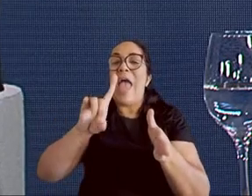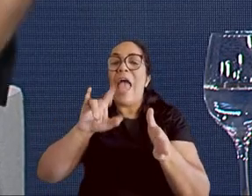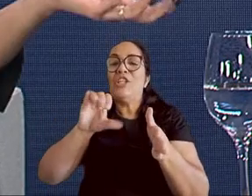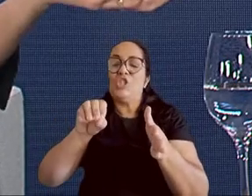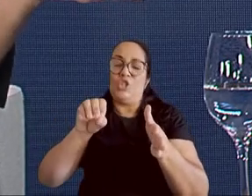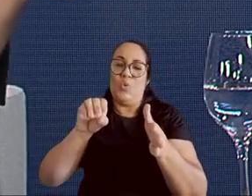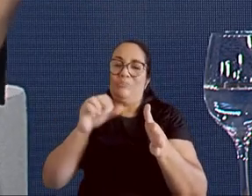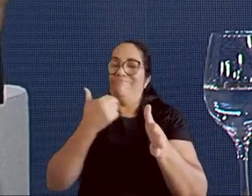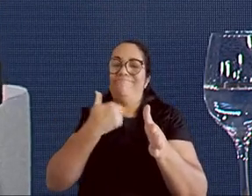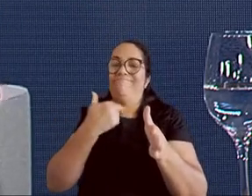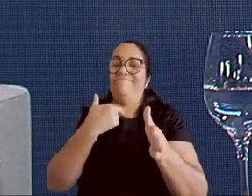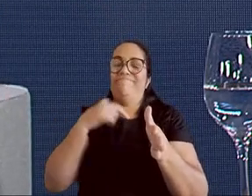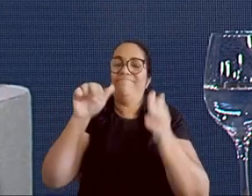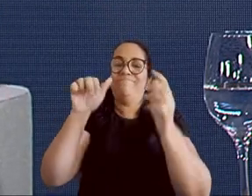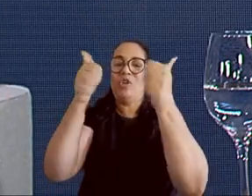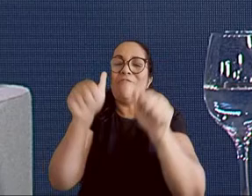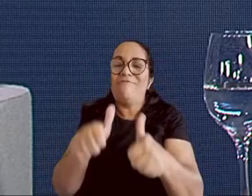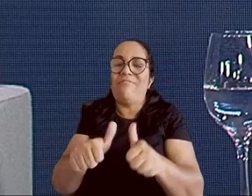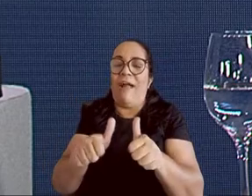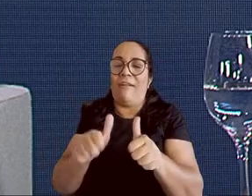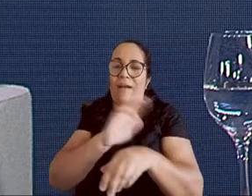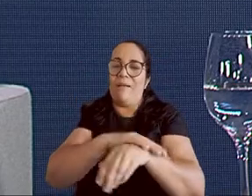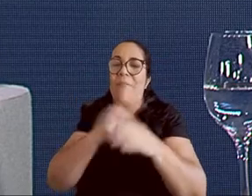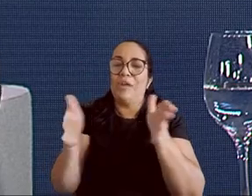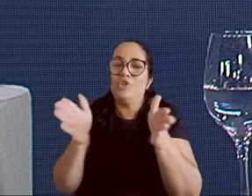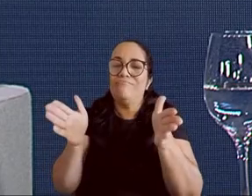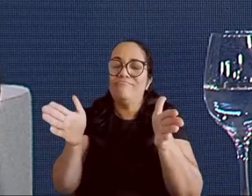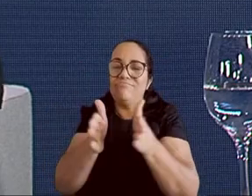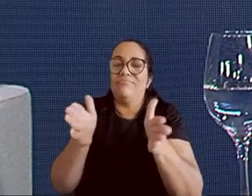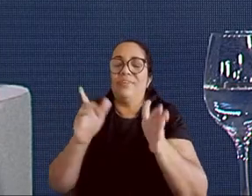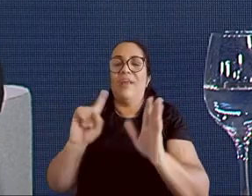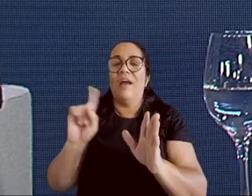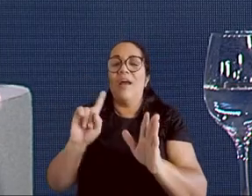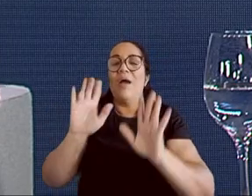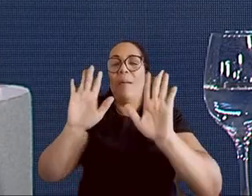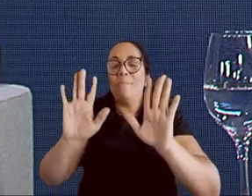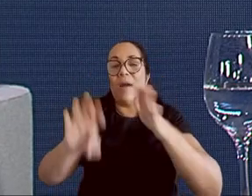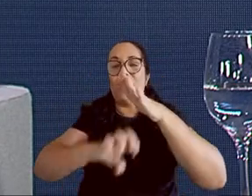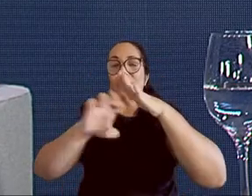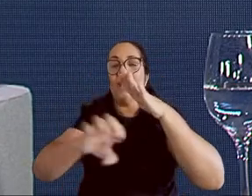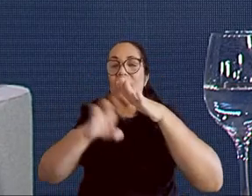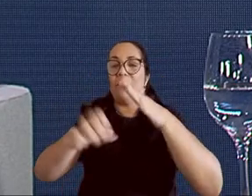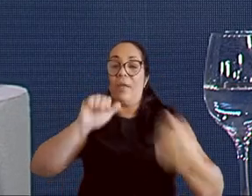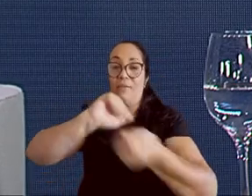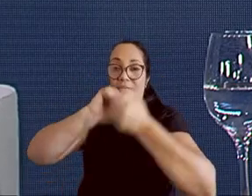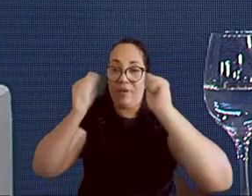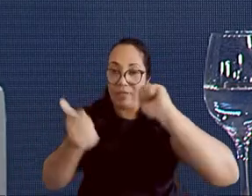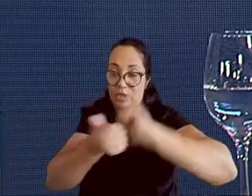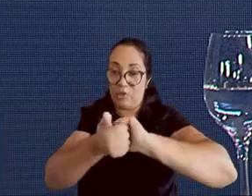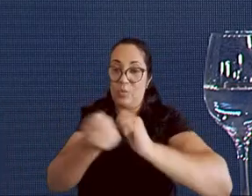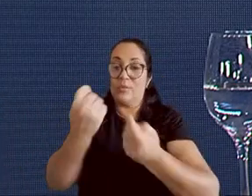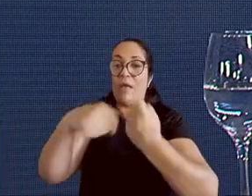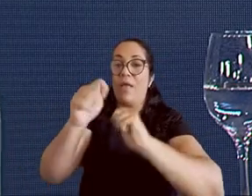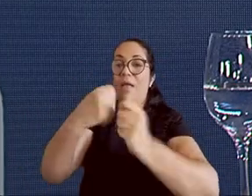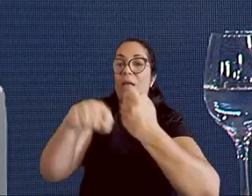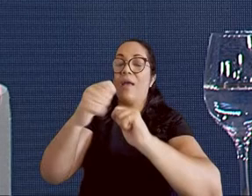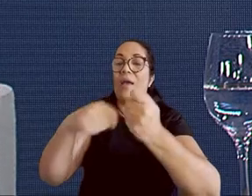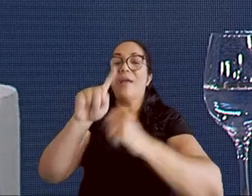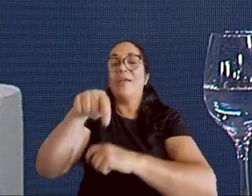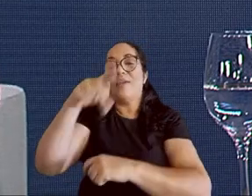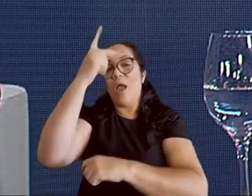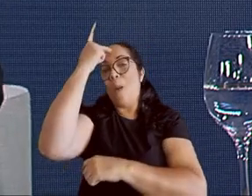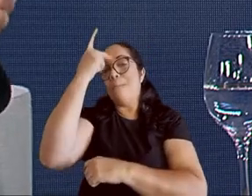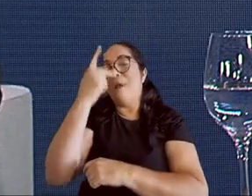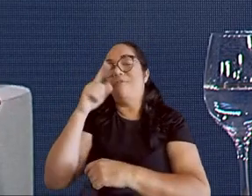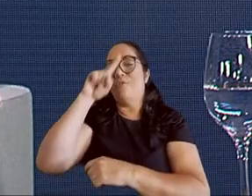balizar essa decisão né mas acho que os investidores vão ajustar melhor ali a carteira porque é o perfil de risco que eles estão confortáveis e